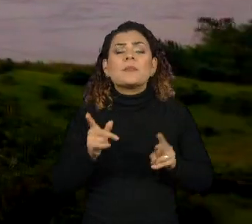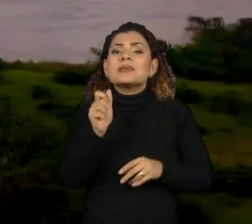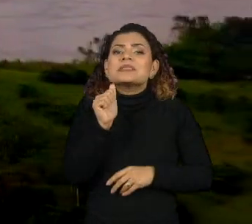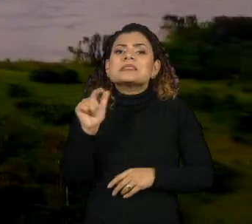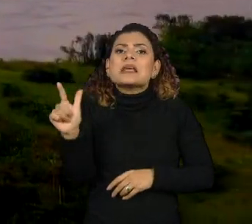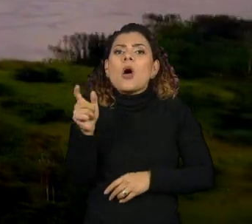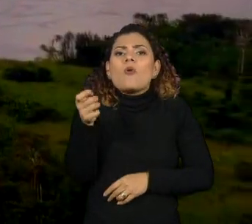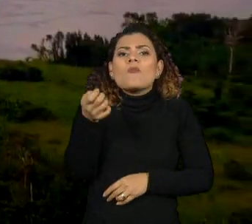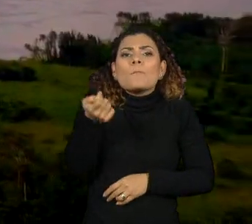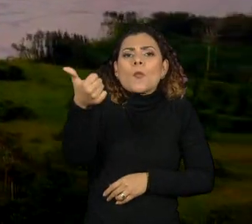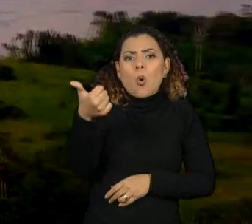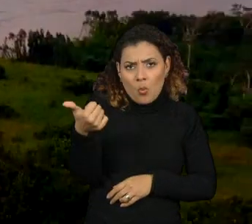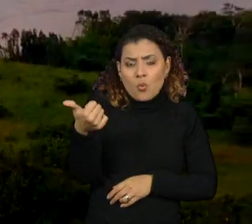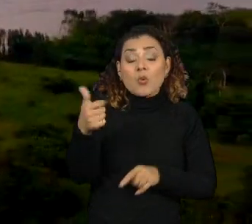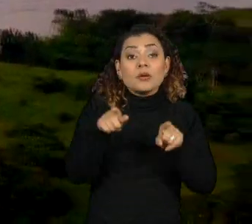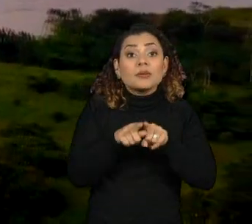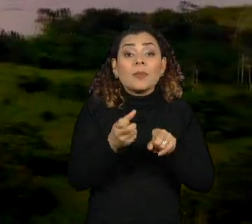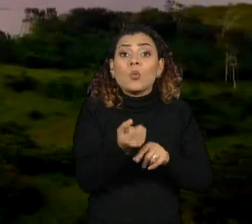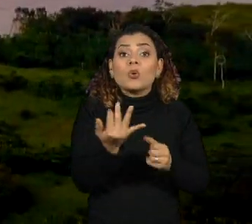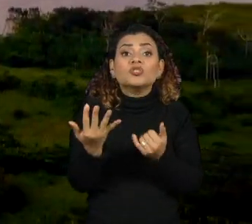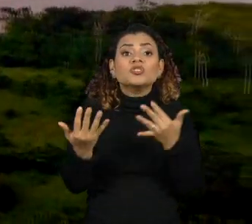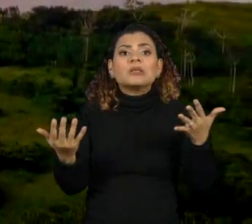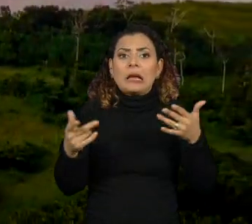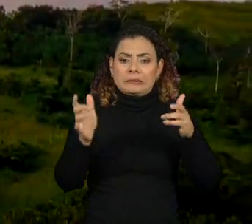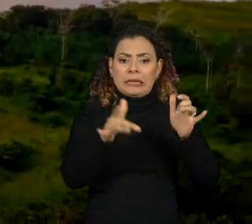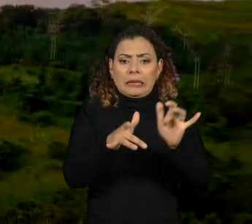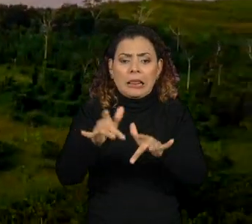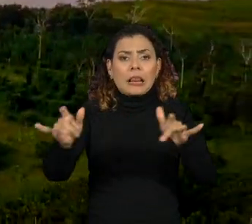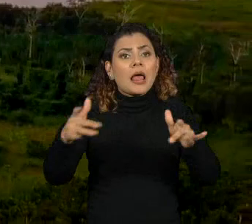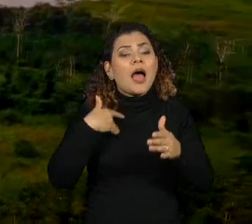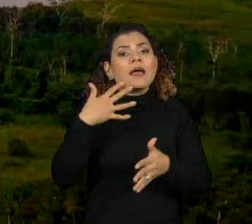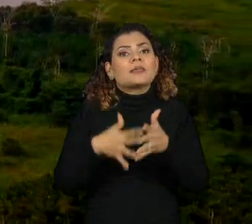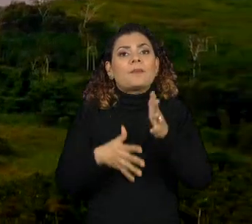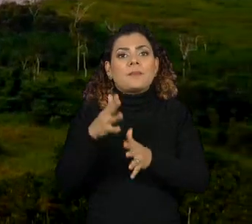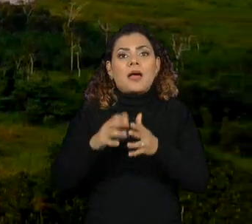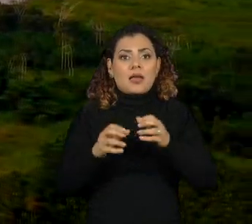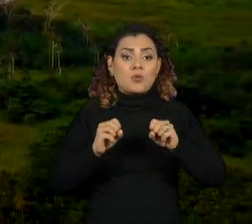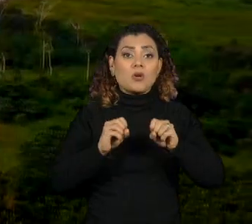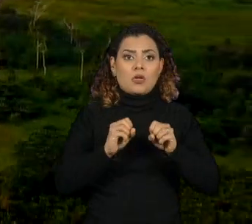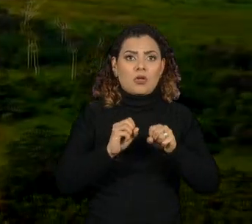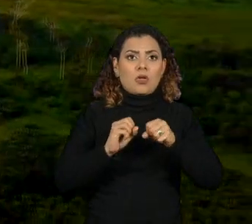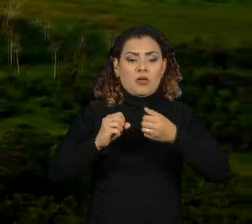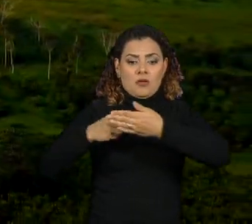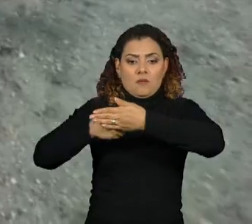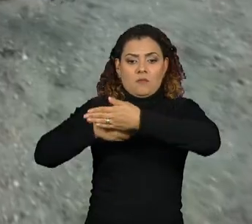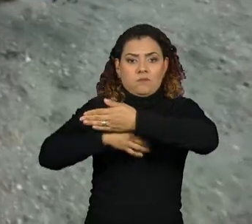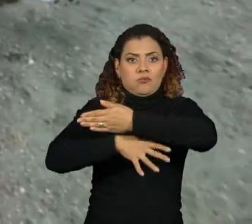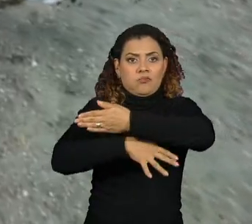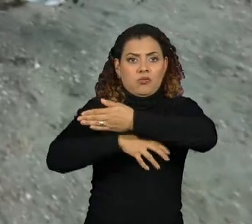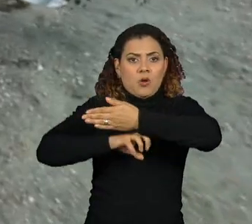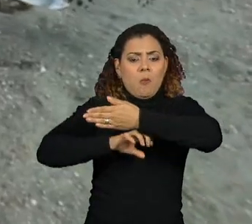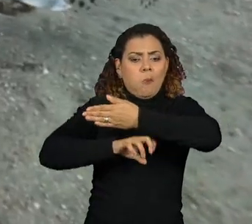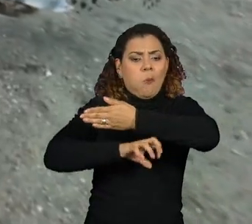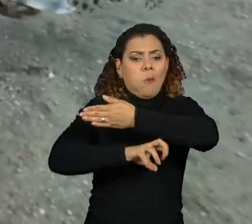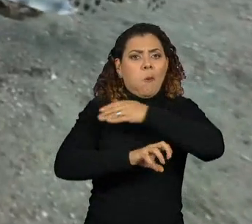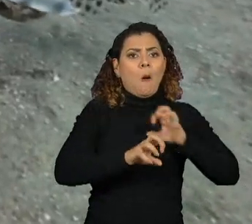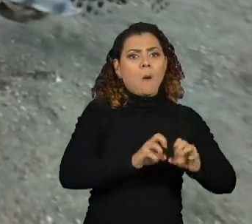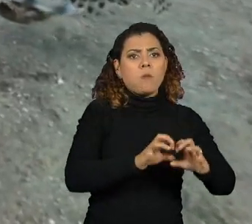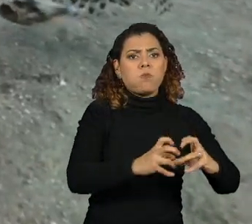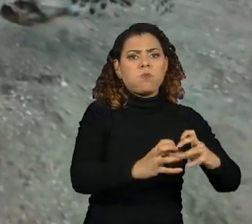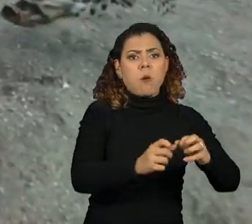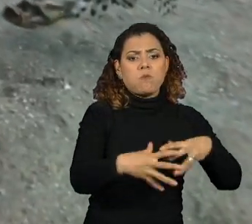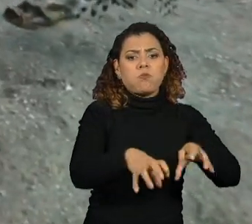da água e a grande quantidade de sedimentos impede que ovos e larvas avancem, mas o